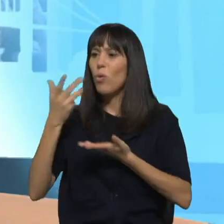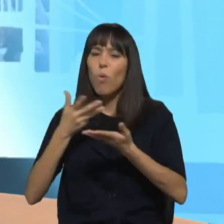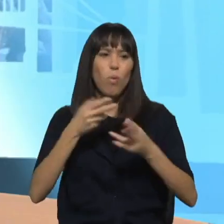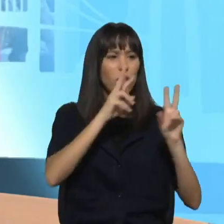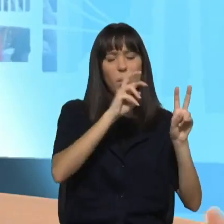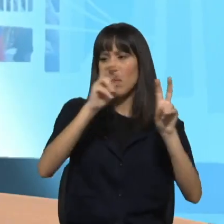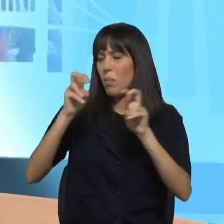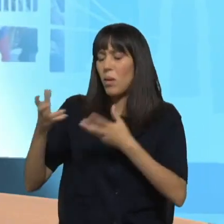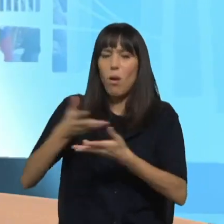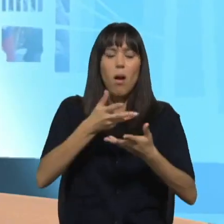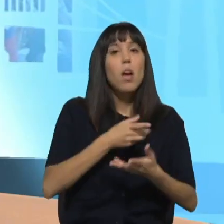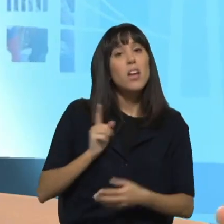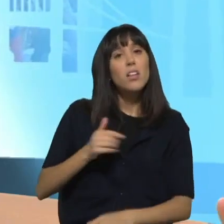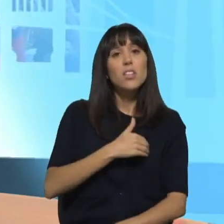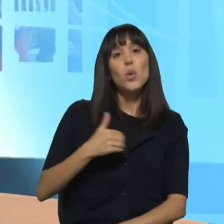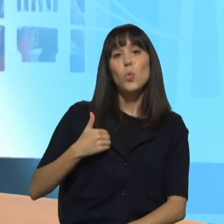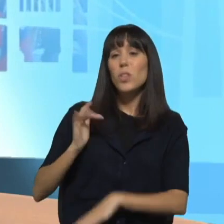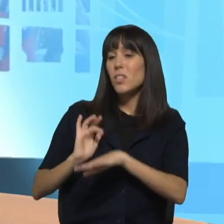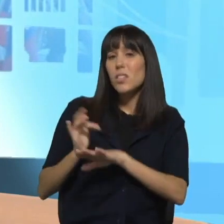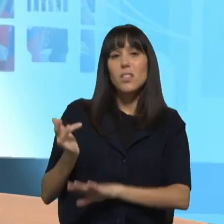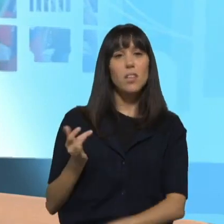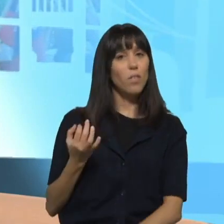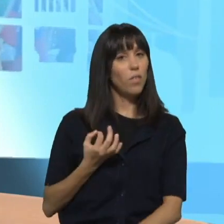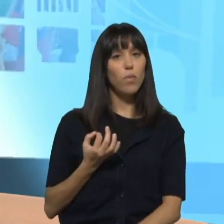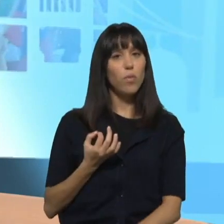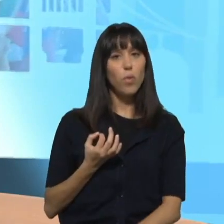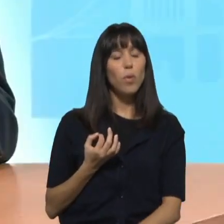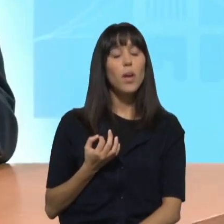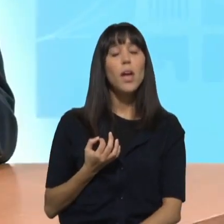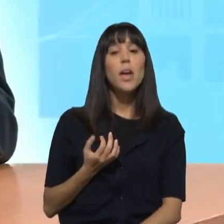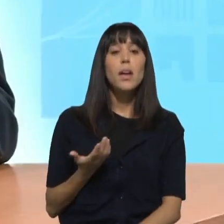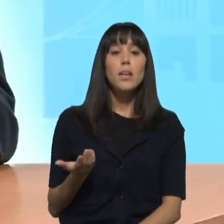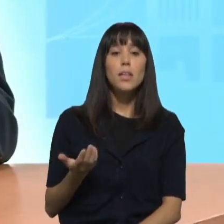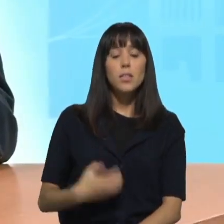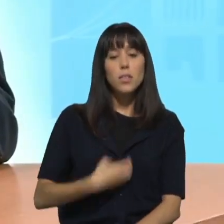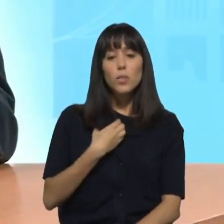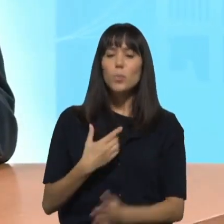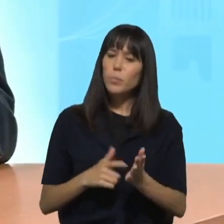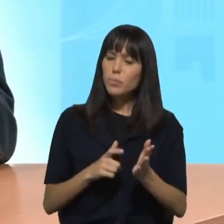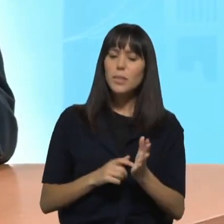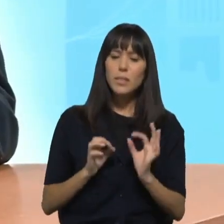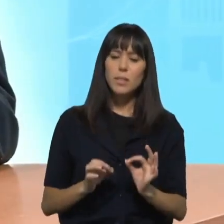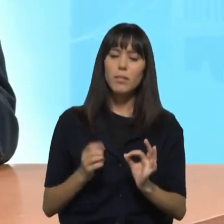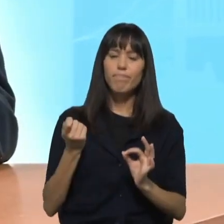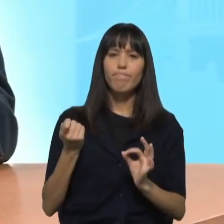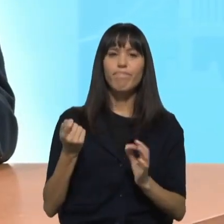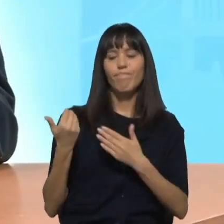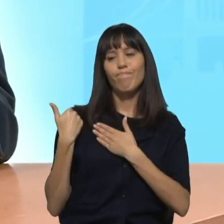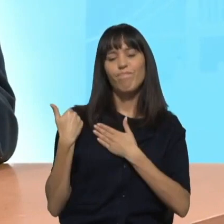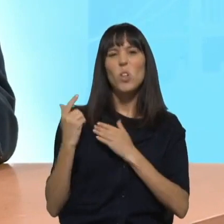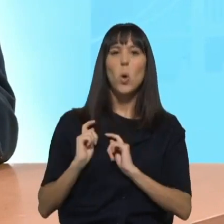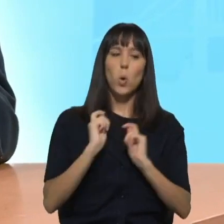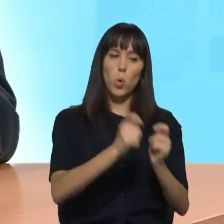assuntos e, de facto, estava com uma saúde frágil. E, portanto, sentiu que era preciso passar a pasta, ainda que se